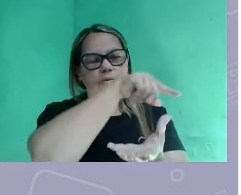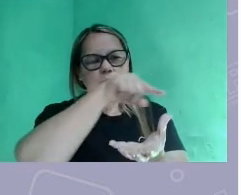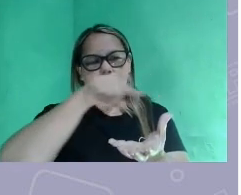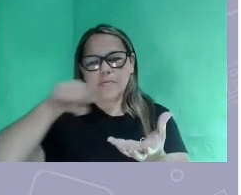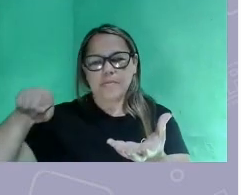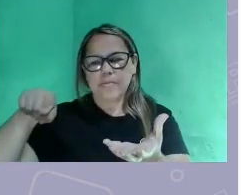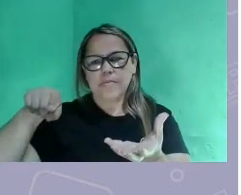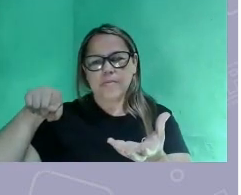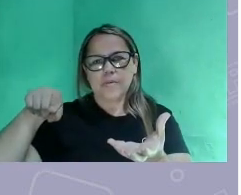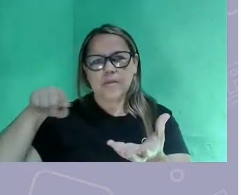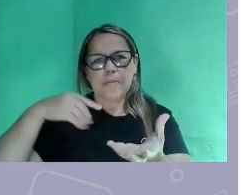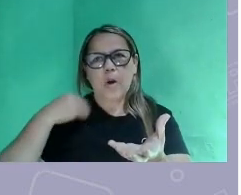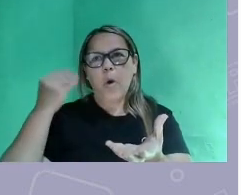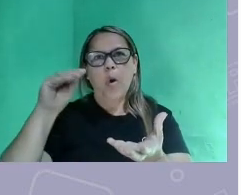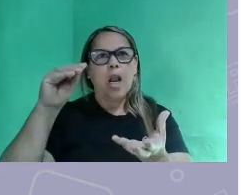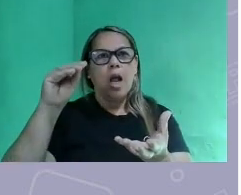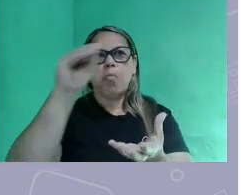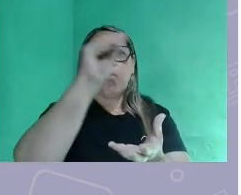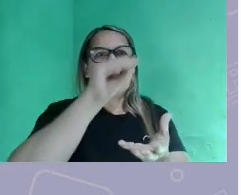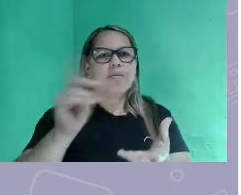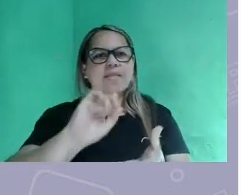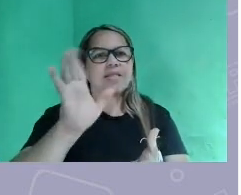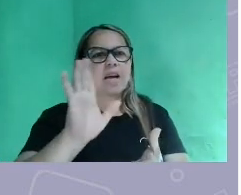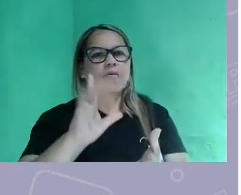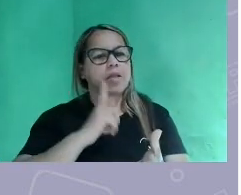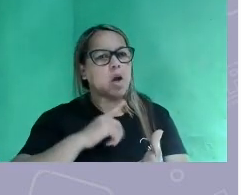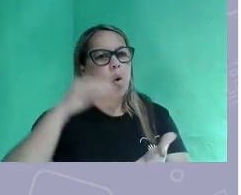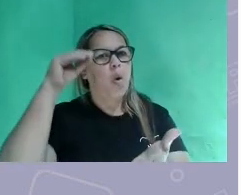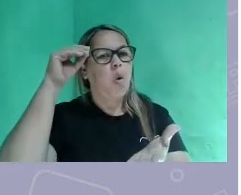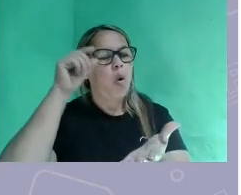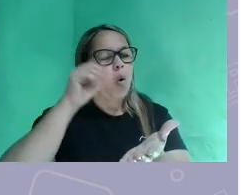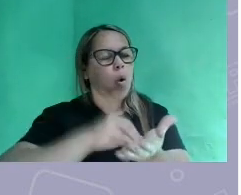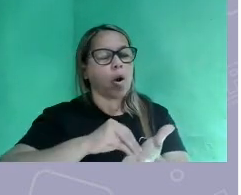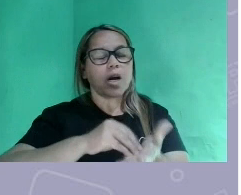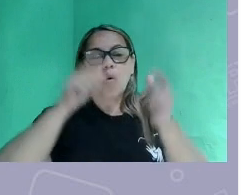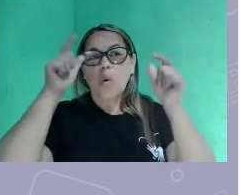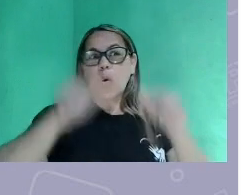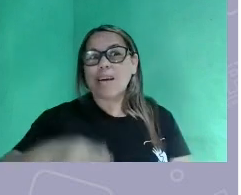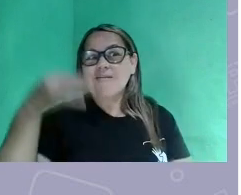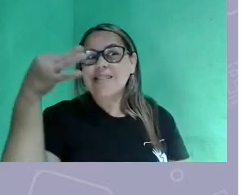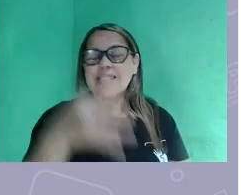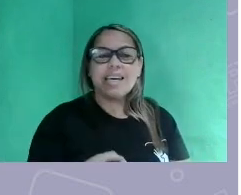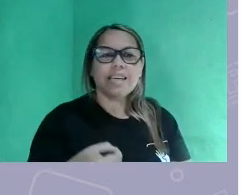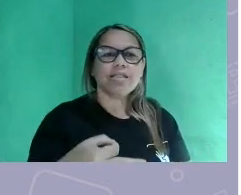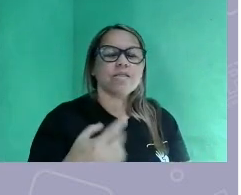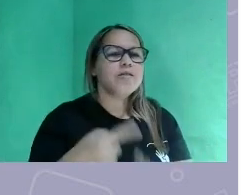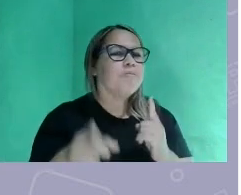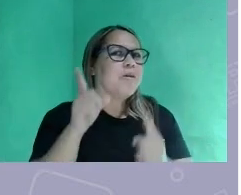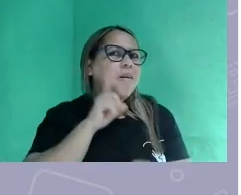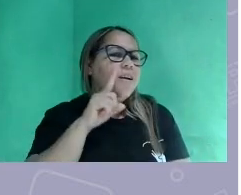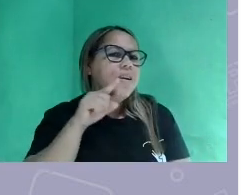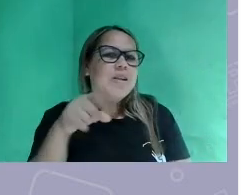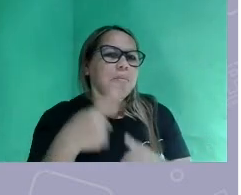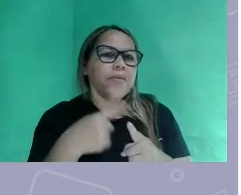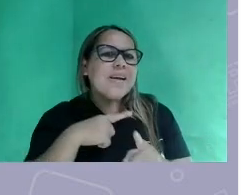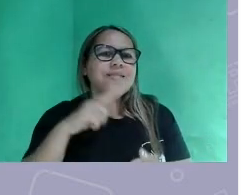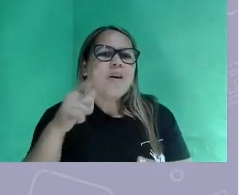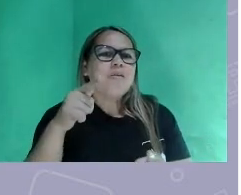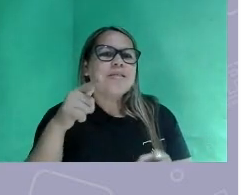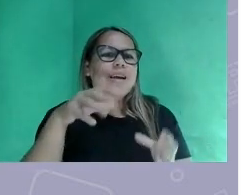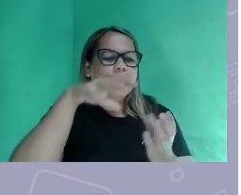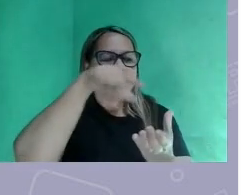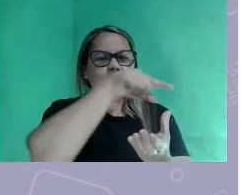então você não pode colocar um satélite geoestacionário em grandes capitais dos Estados Unidos porque elas não se localizam na linha do Equador